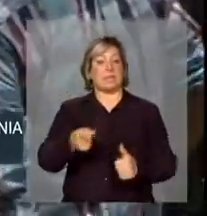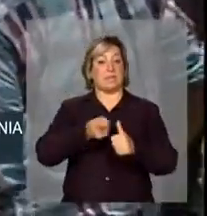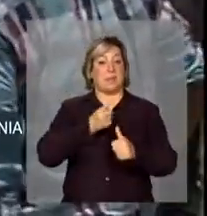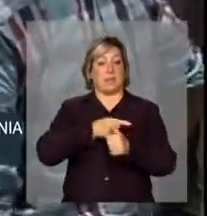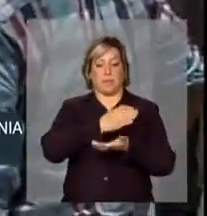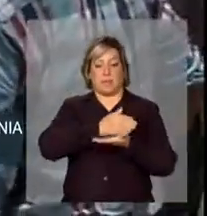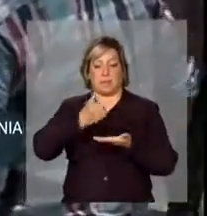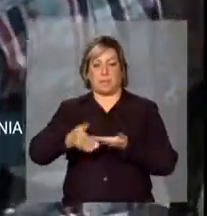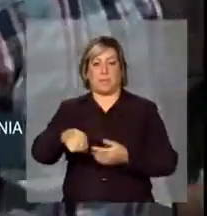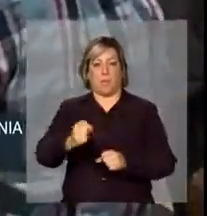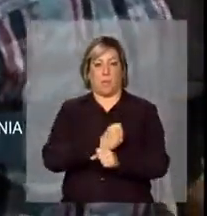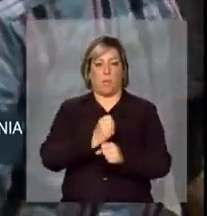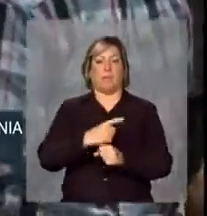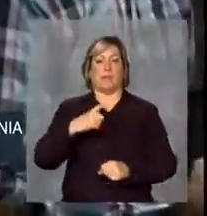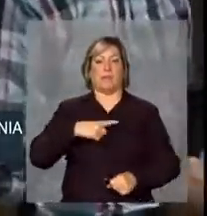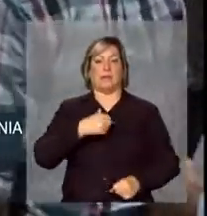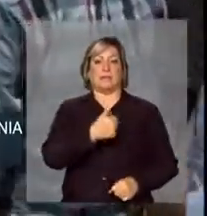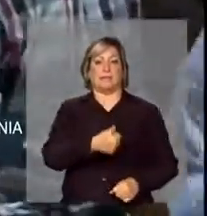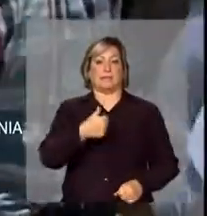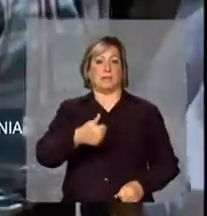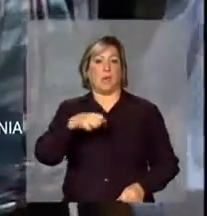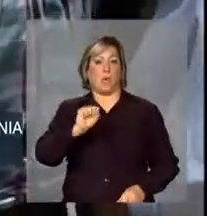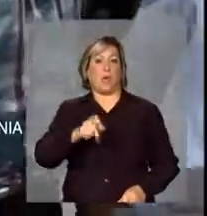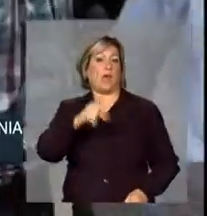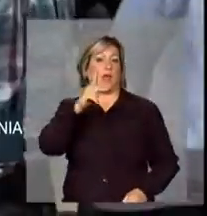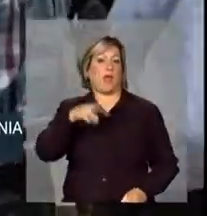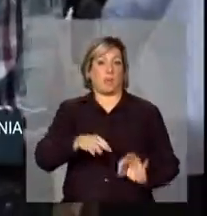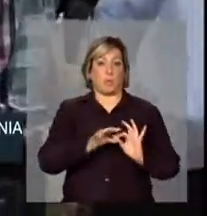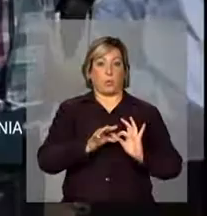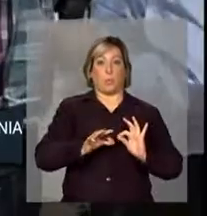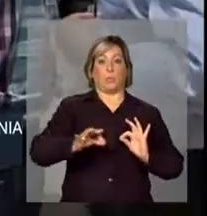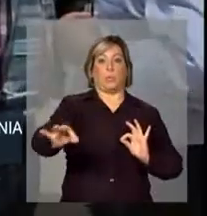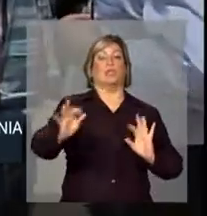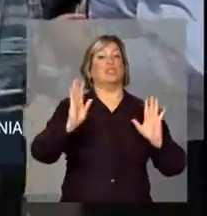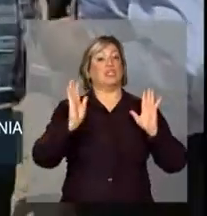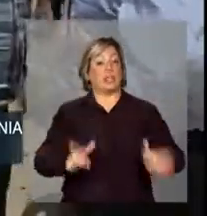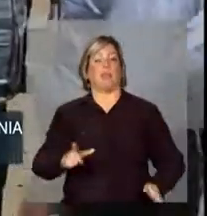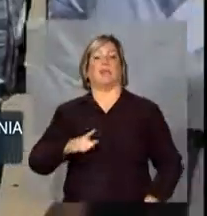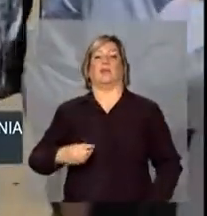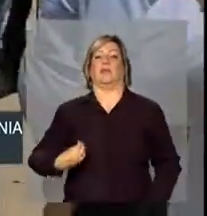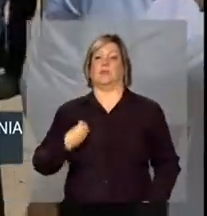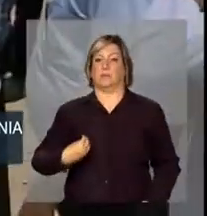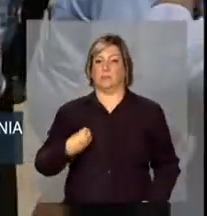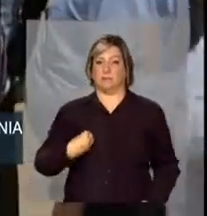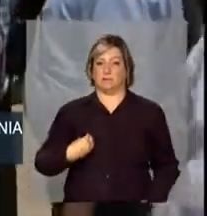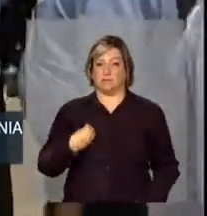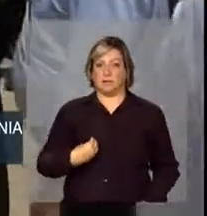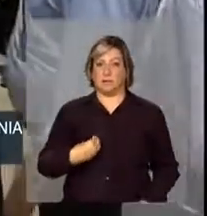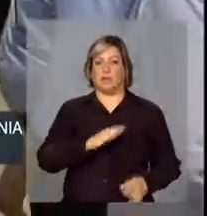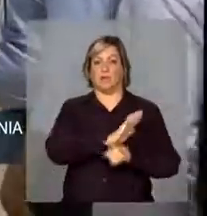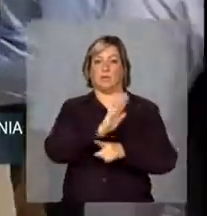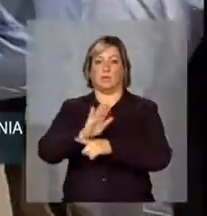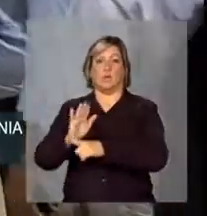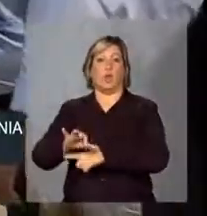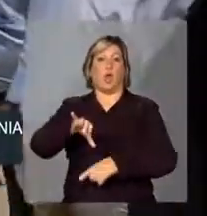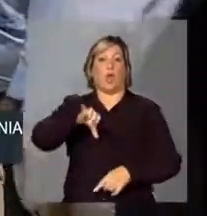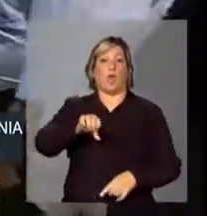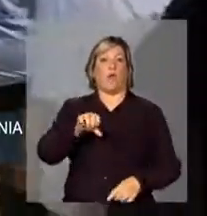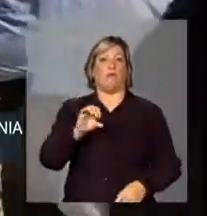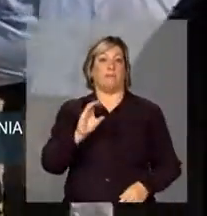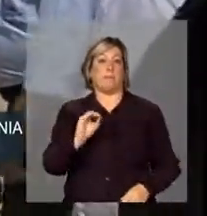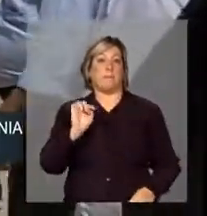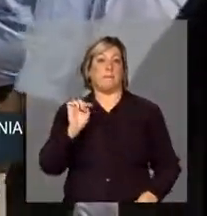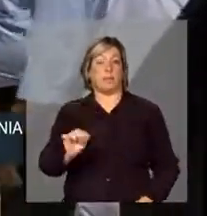trecho tem 118 km de extensão já está em funcionamento já está beneficiando 90.000